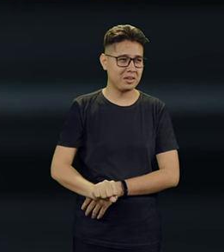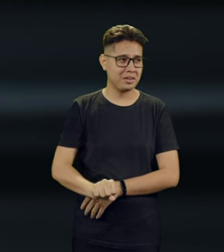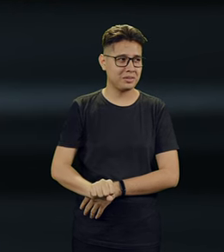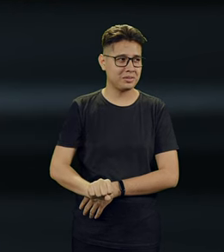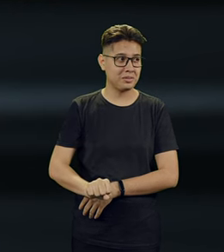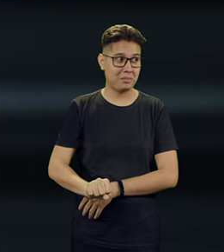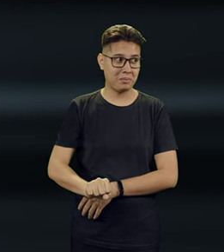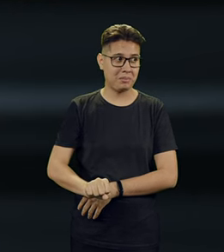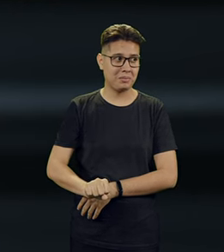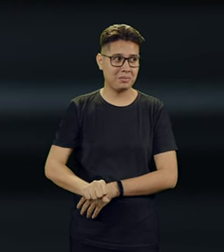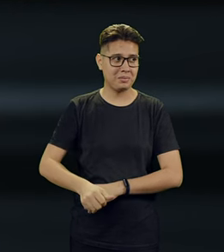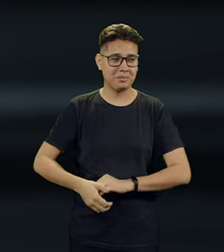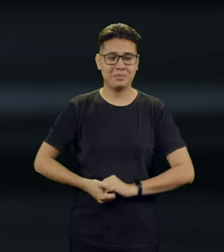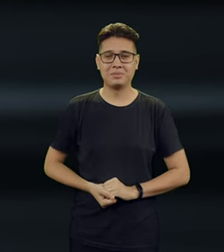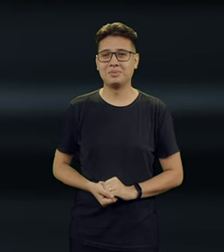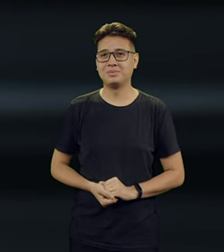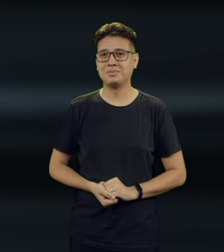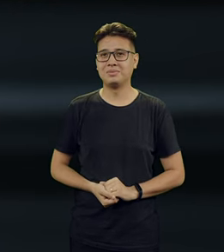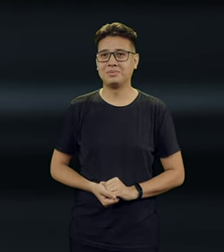Igreja.